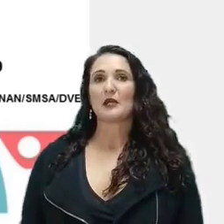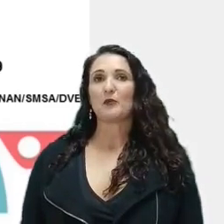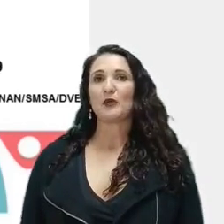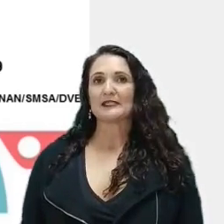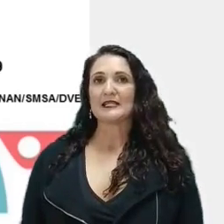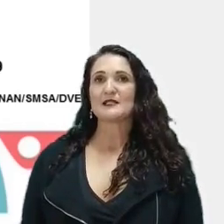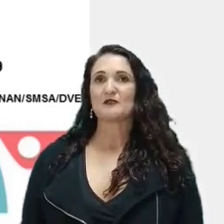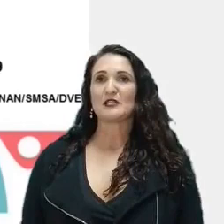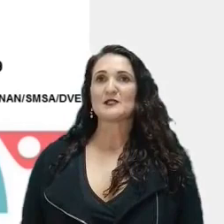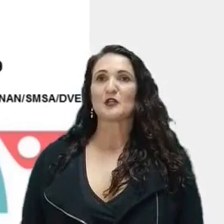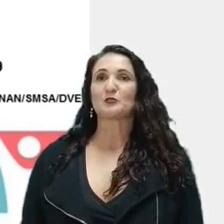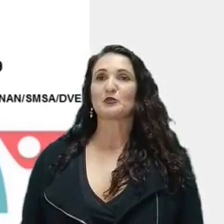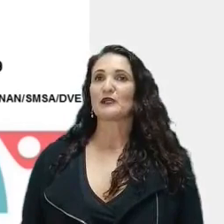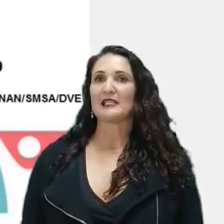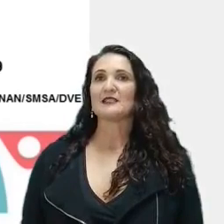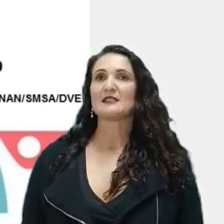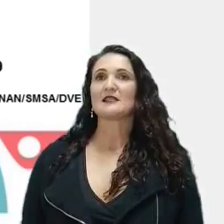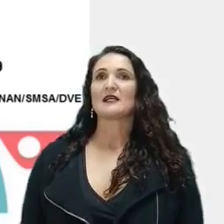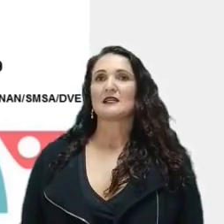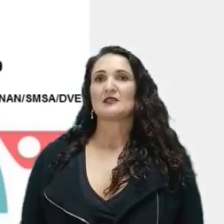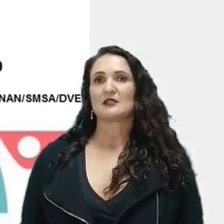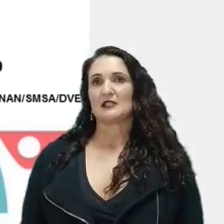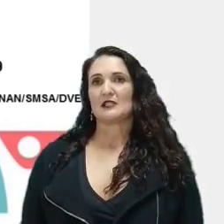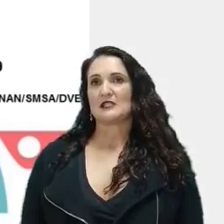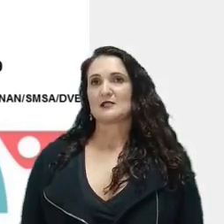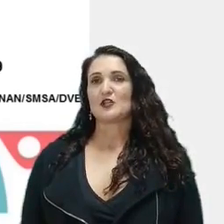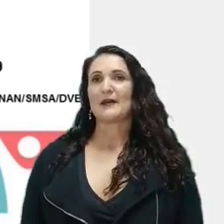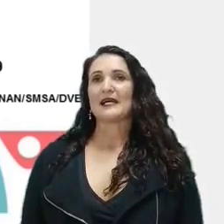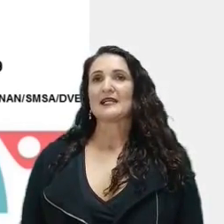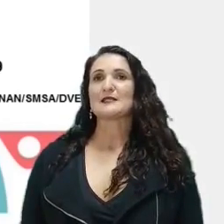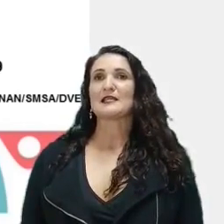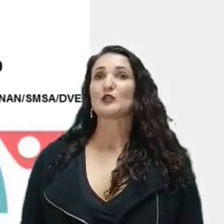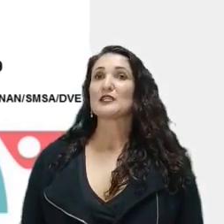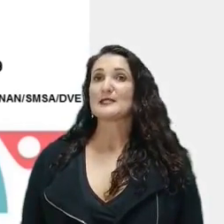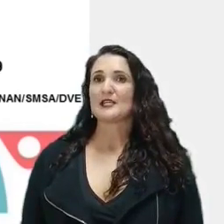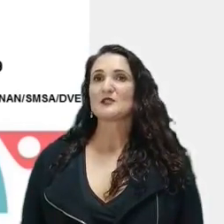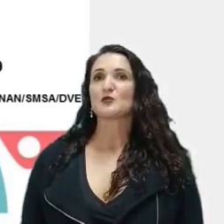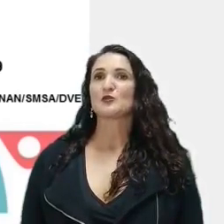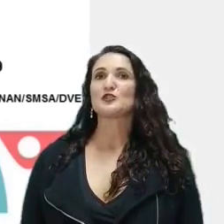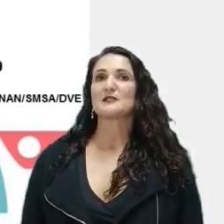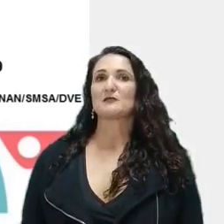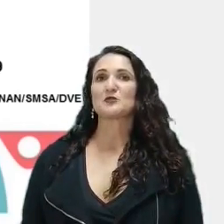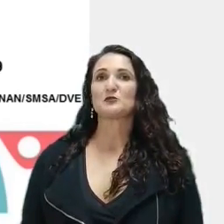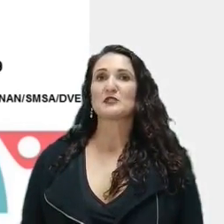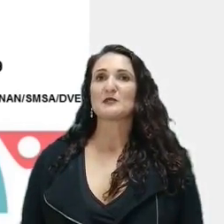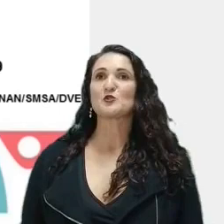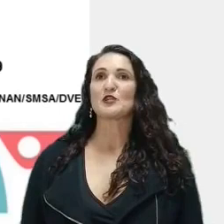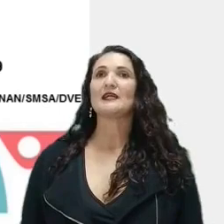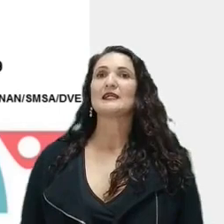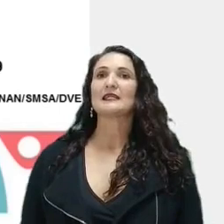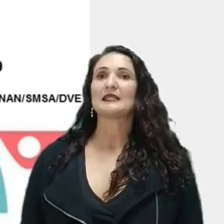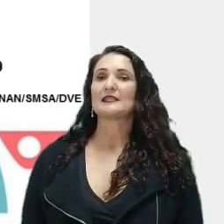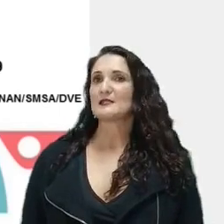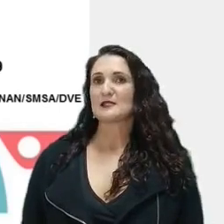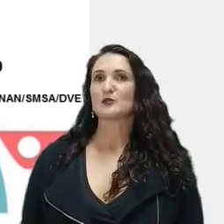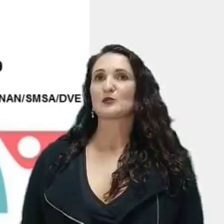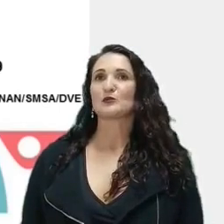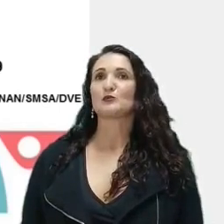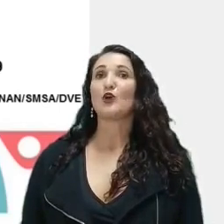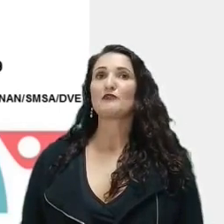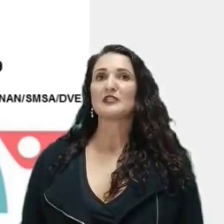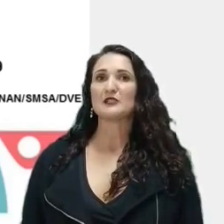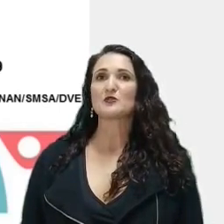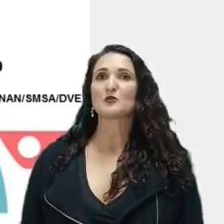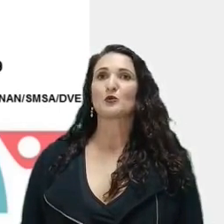Há um tempo atrás, a violência autoprovocada existia mais em adolescentes. Hoje nós temos no município já crianças